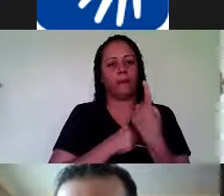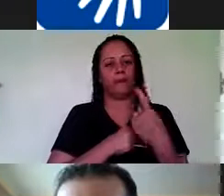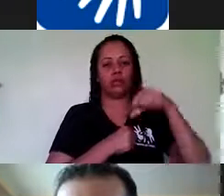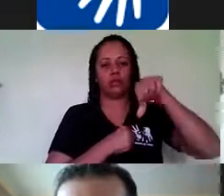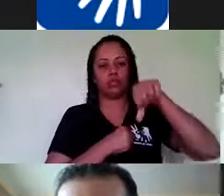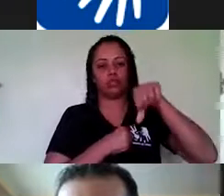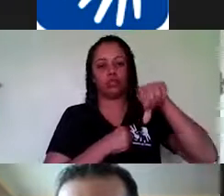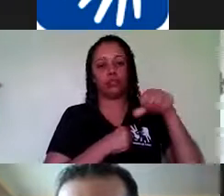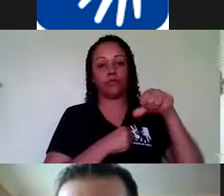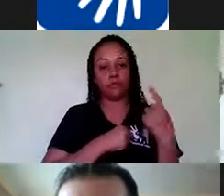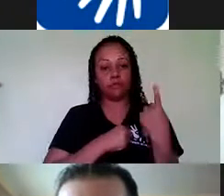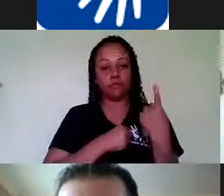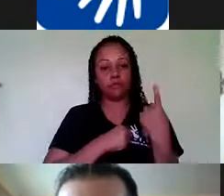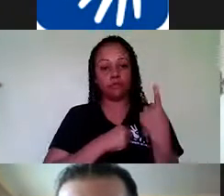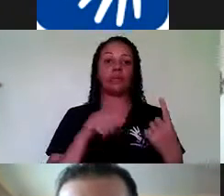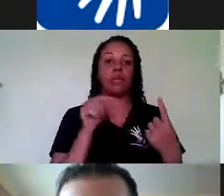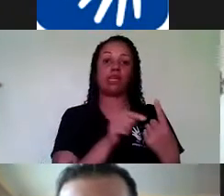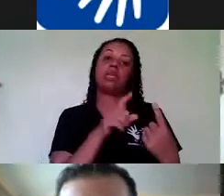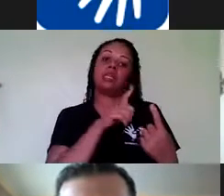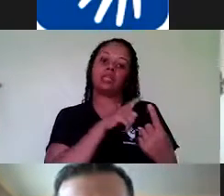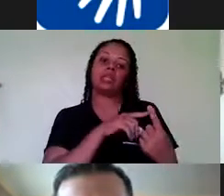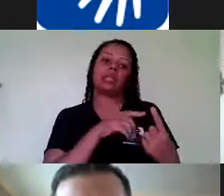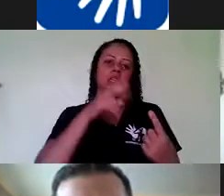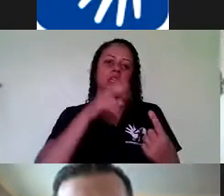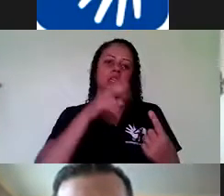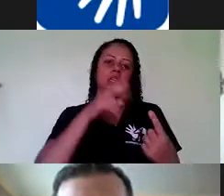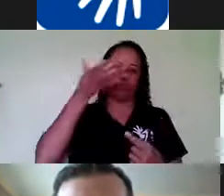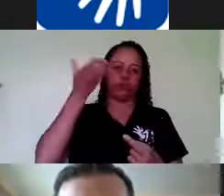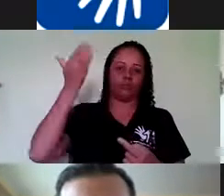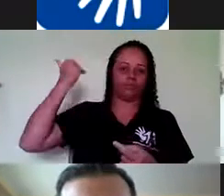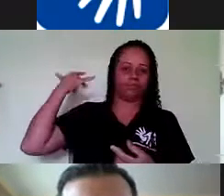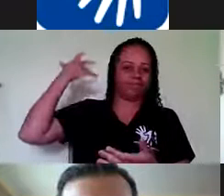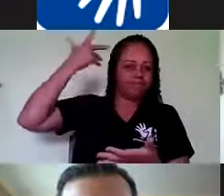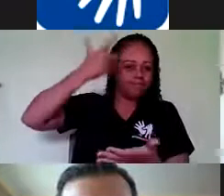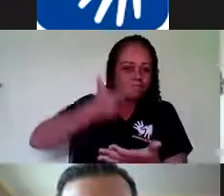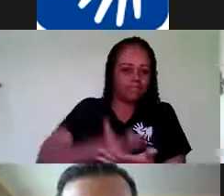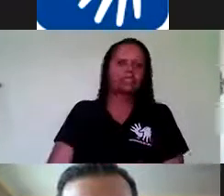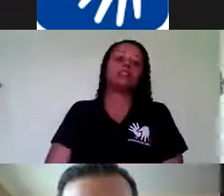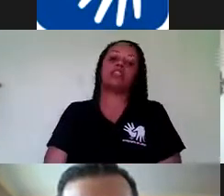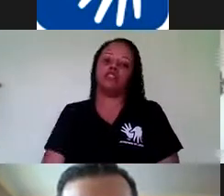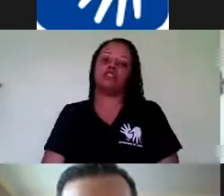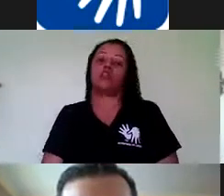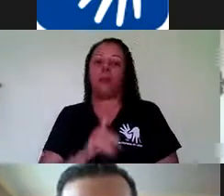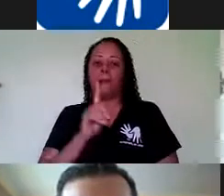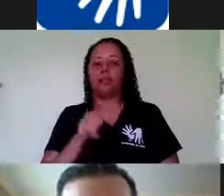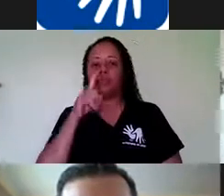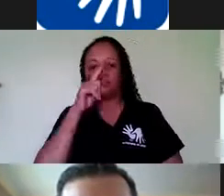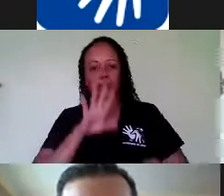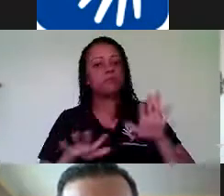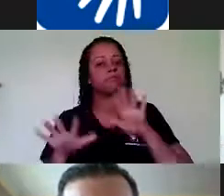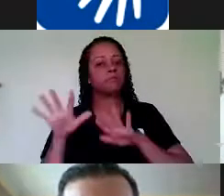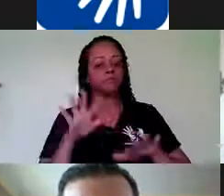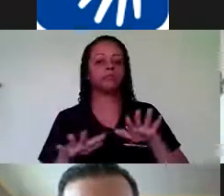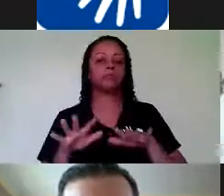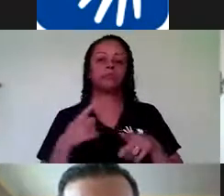tem todo esse resgate aí histórico, mas é bem polêmico essa questão, a gente precisa tomar bastante cuidado.